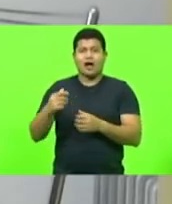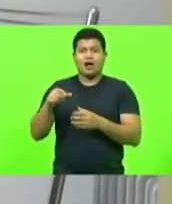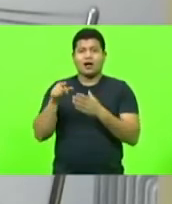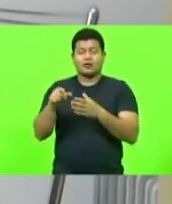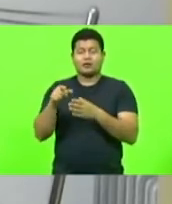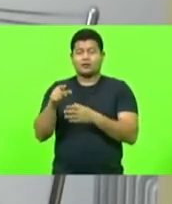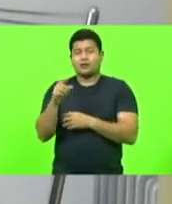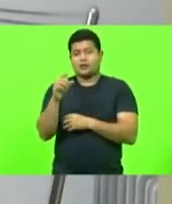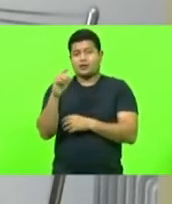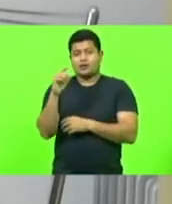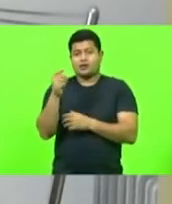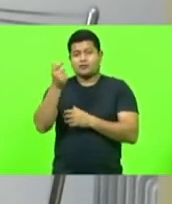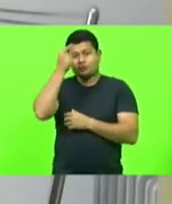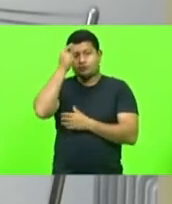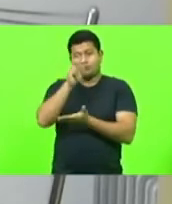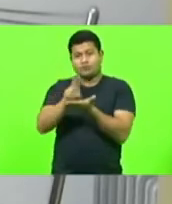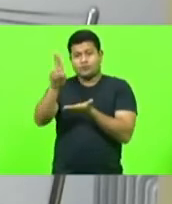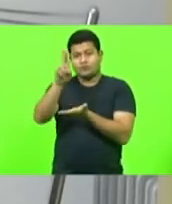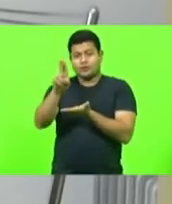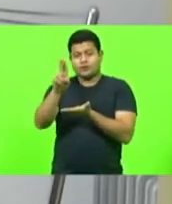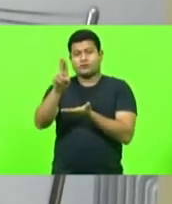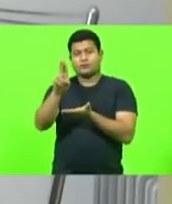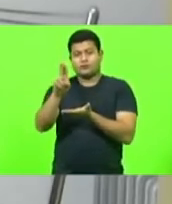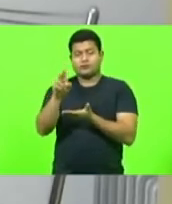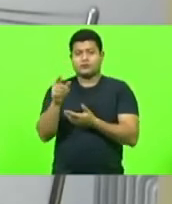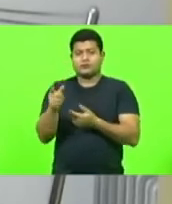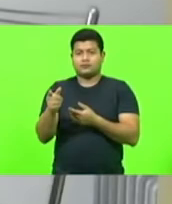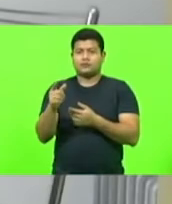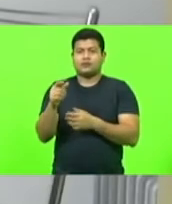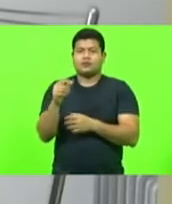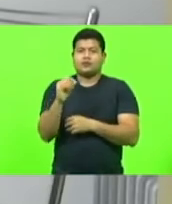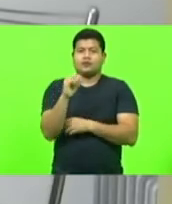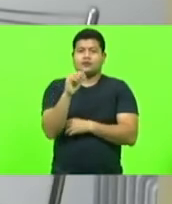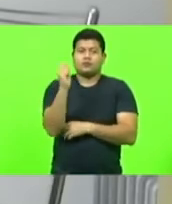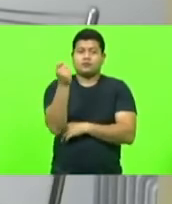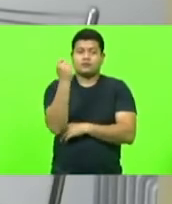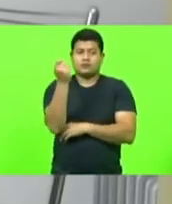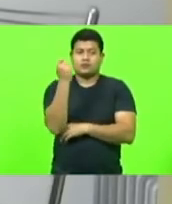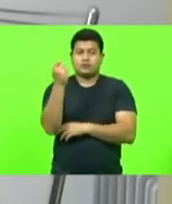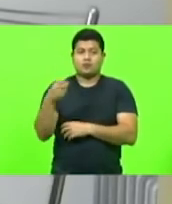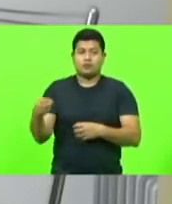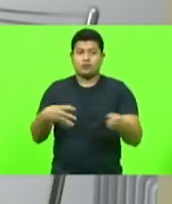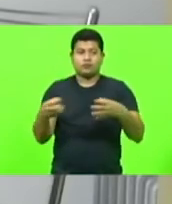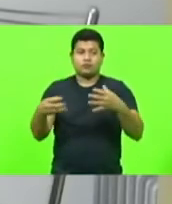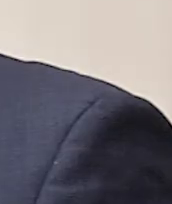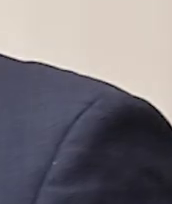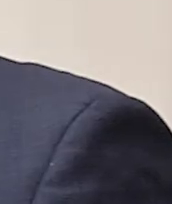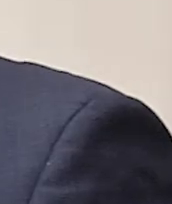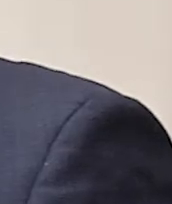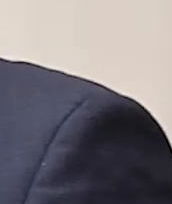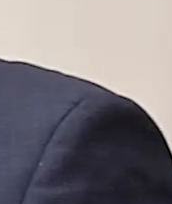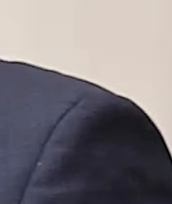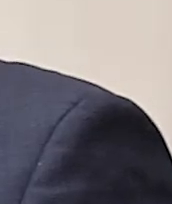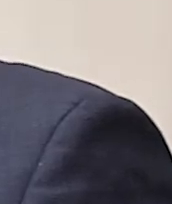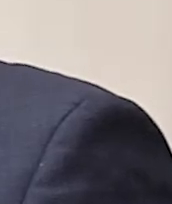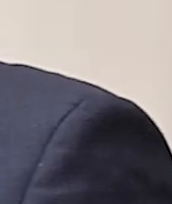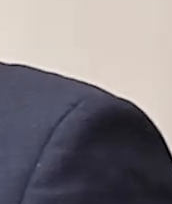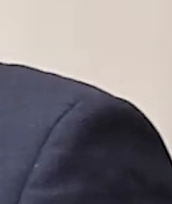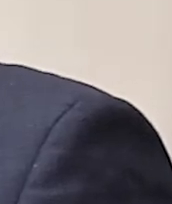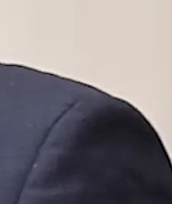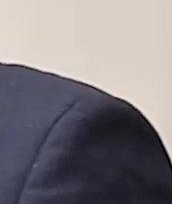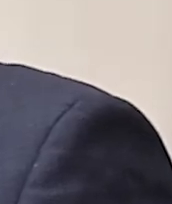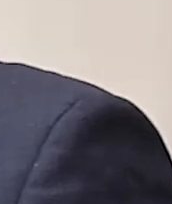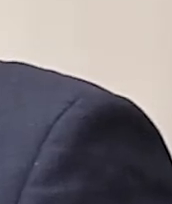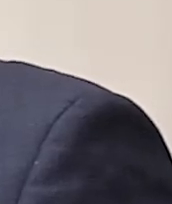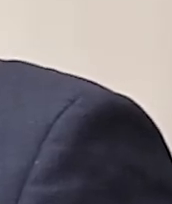Sul E aí trouxe um novo leque no que tange ao desenvolvimento do Turismo o projeto foi